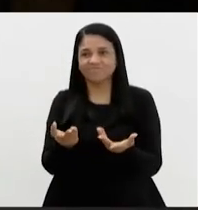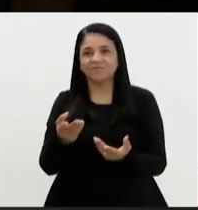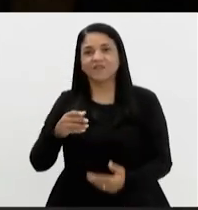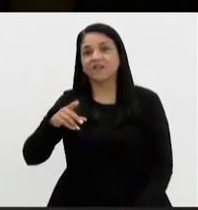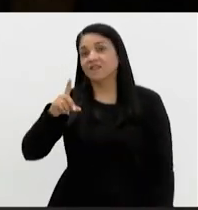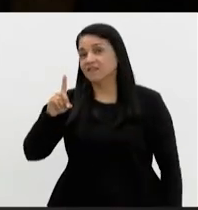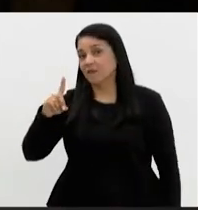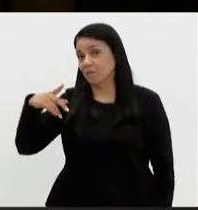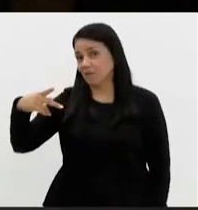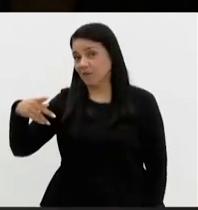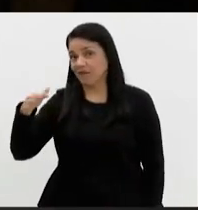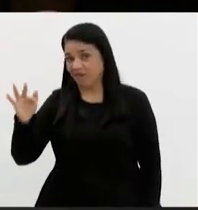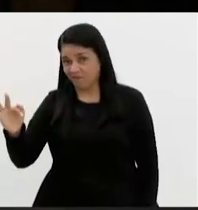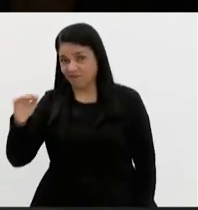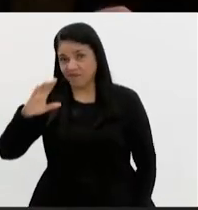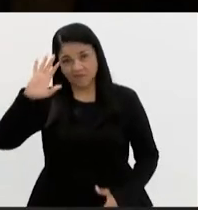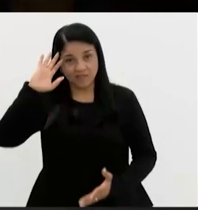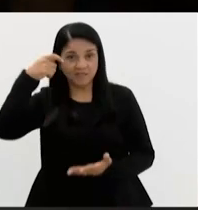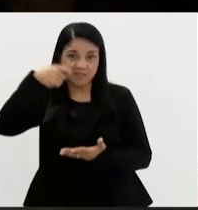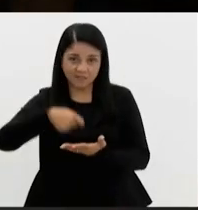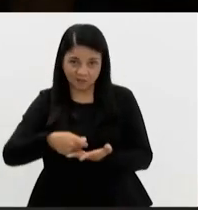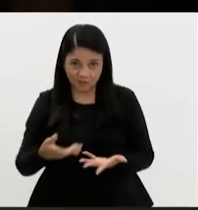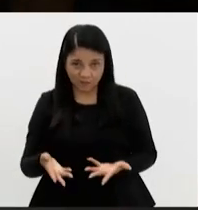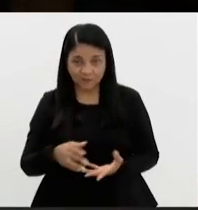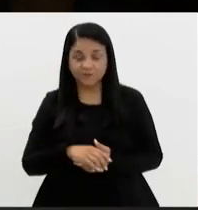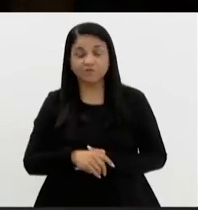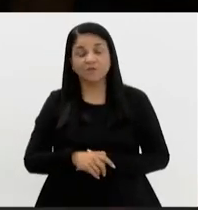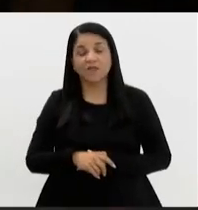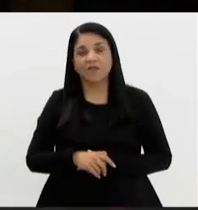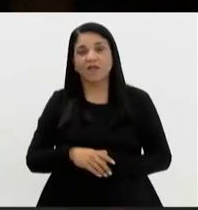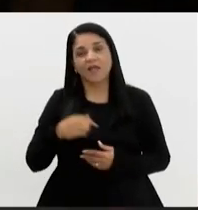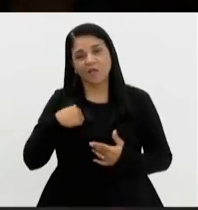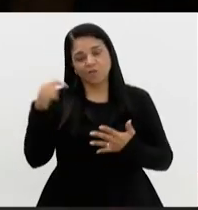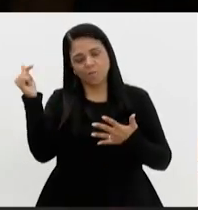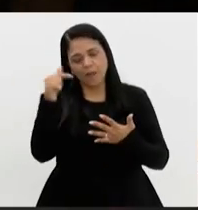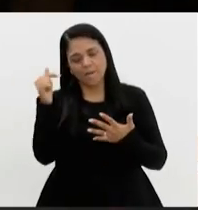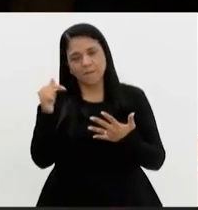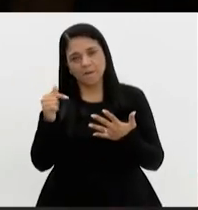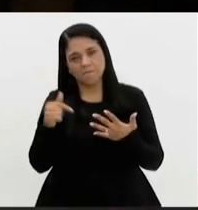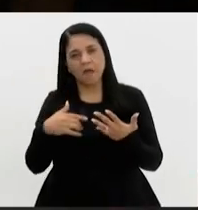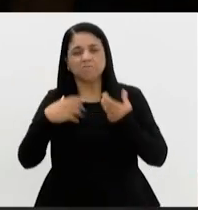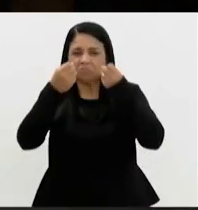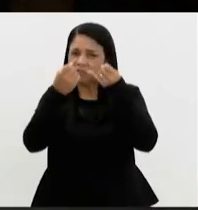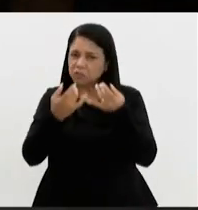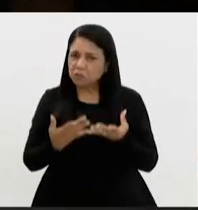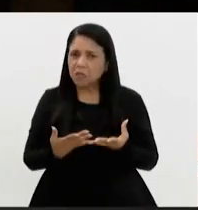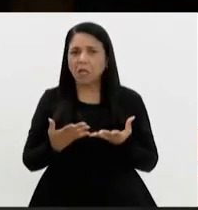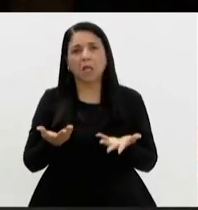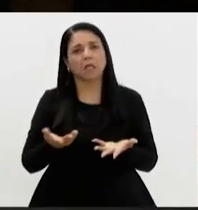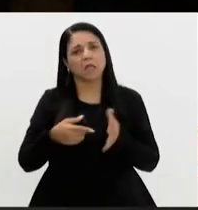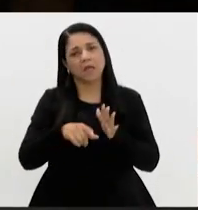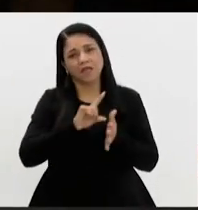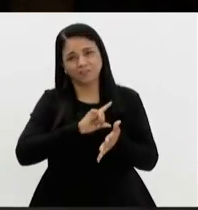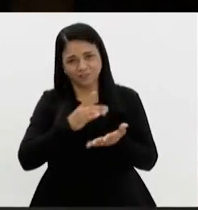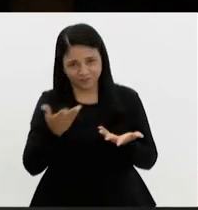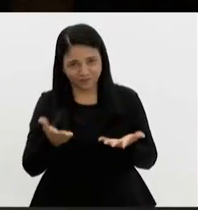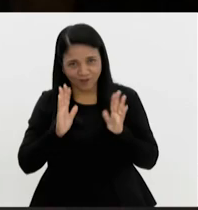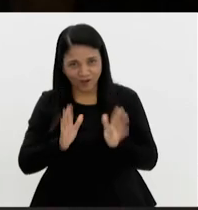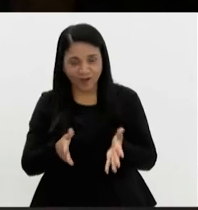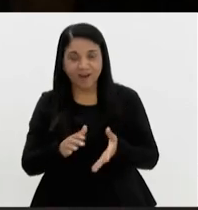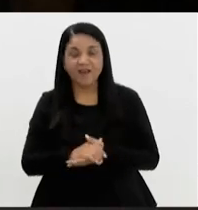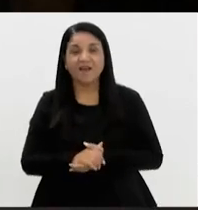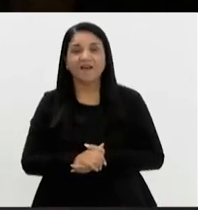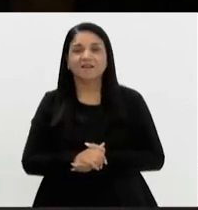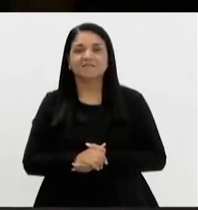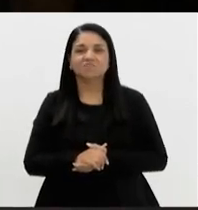eh são essas as considerações que eu entendi necessário trazer aqui para vocês não